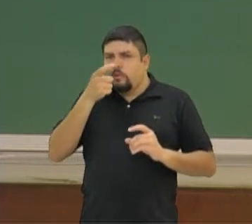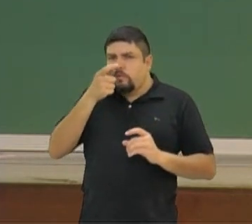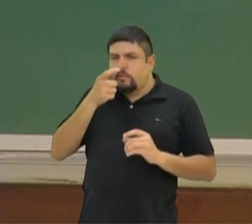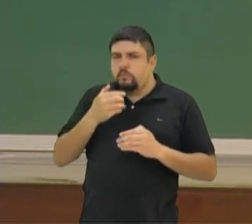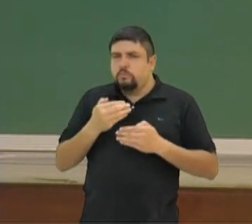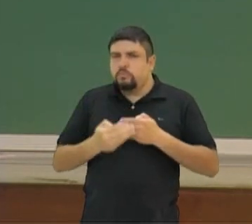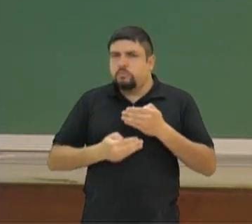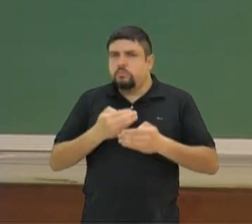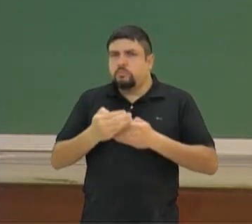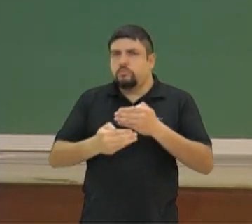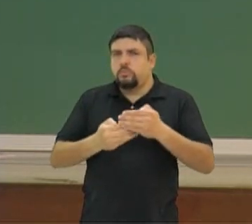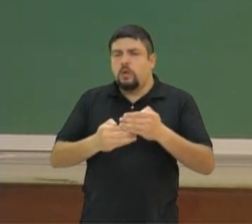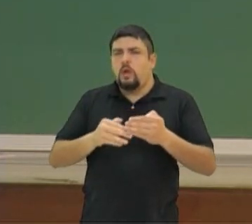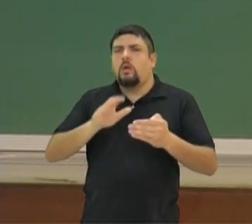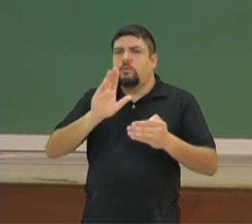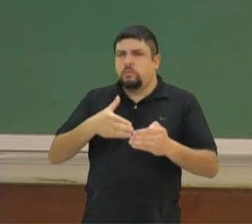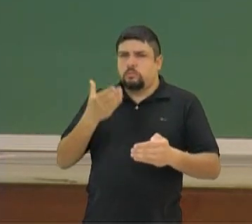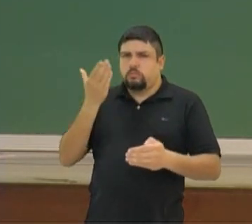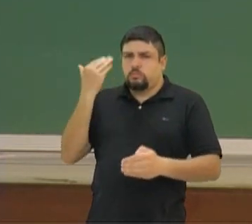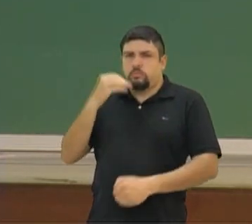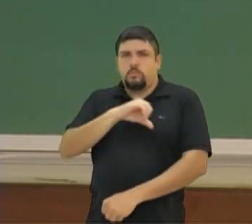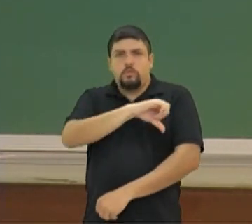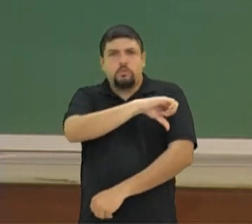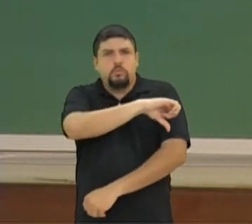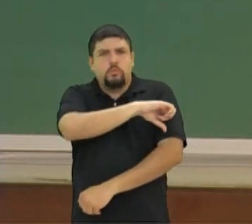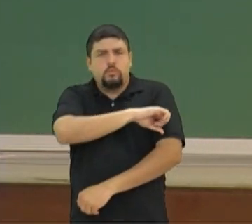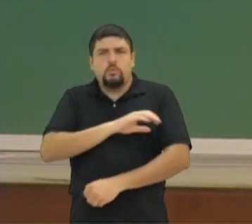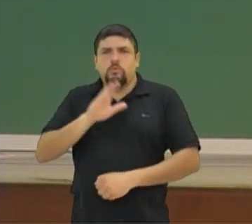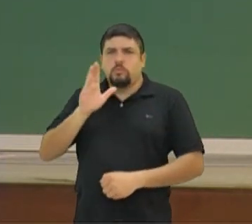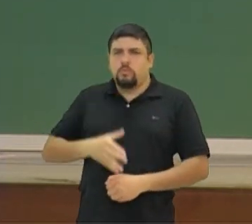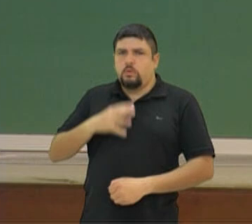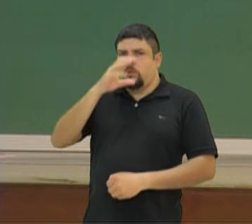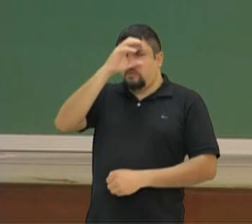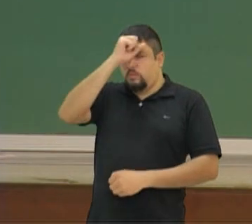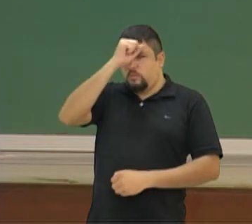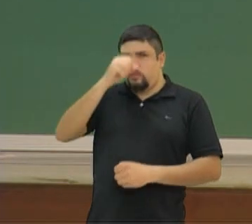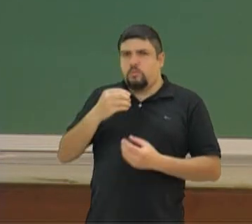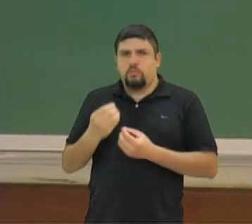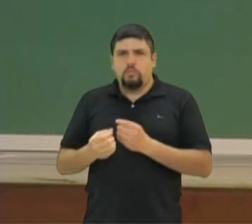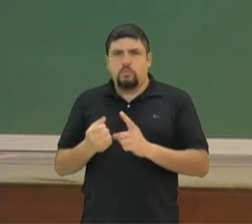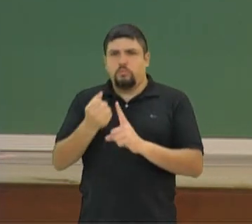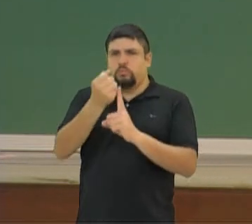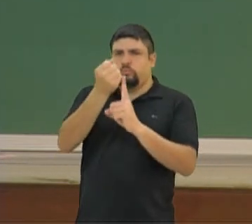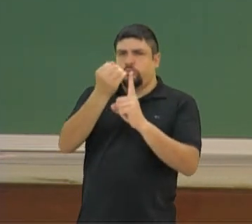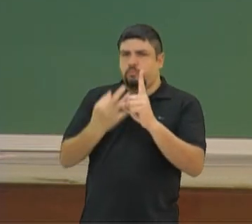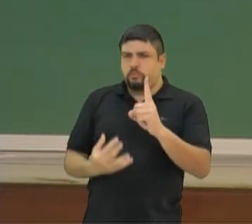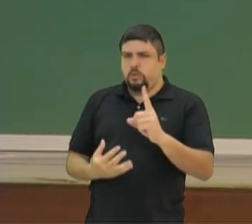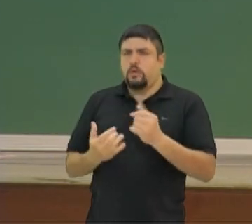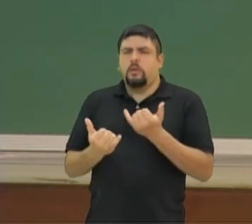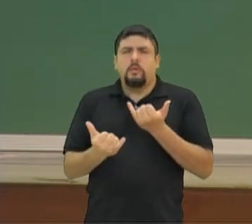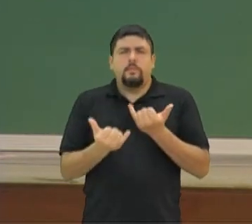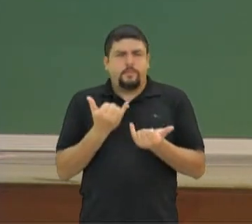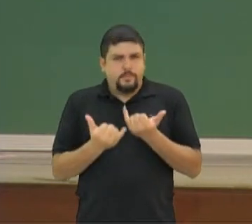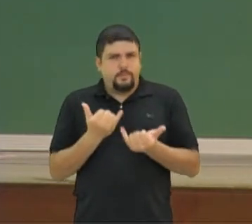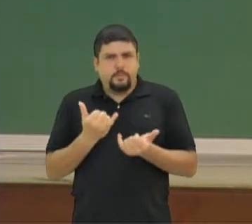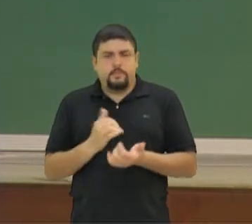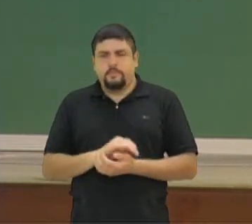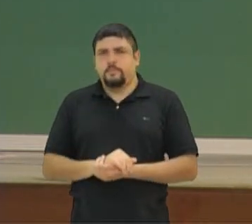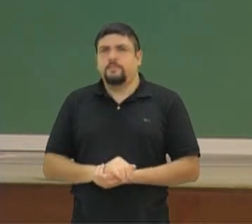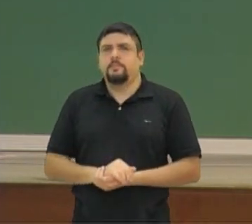vocês já viram lá no nono ano, lembra da fatoração, muito parecido, né? Então não vai ter novidade para